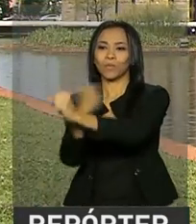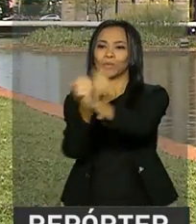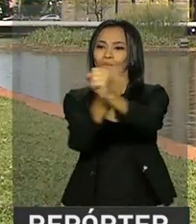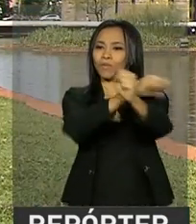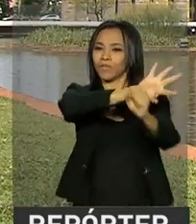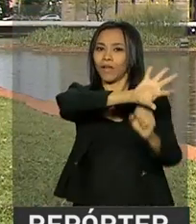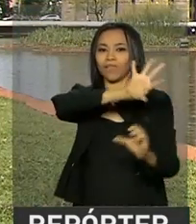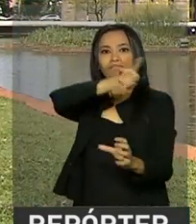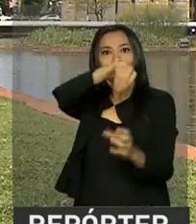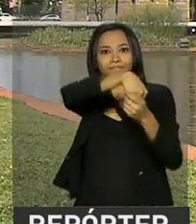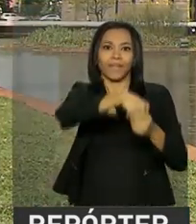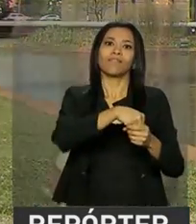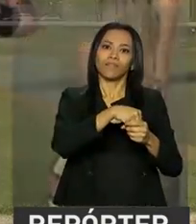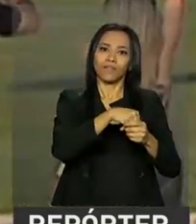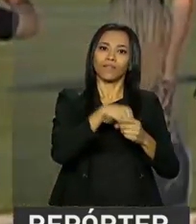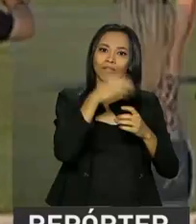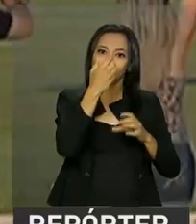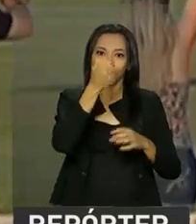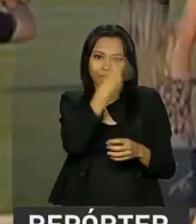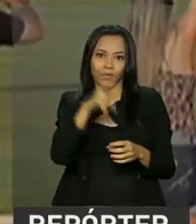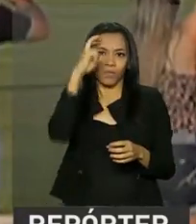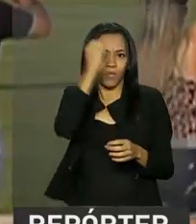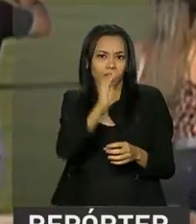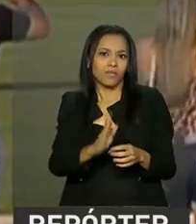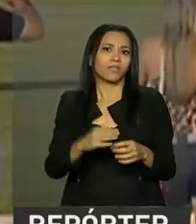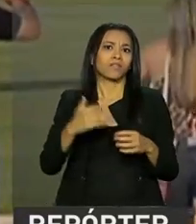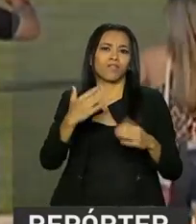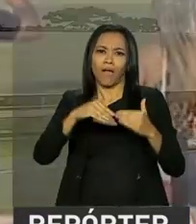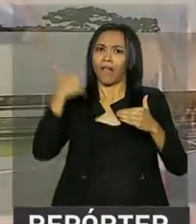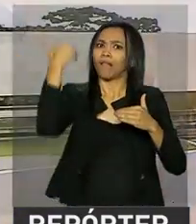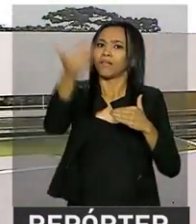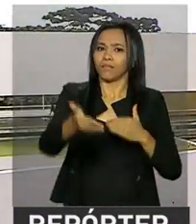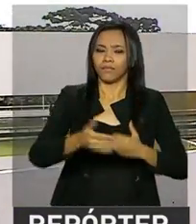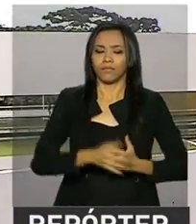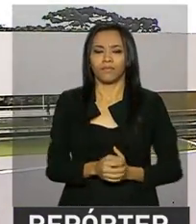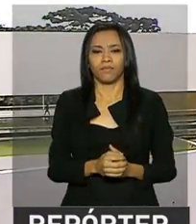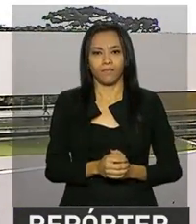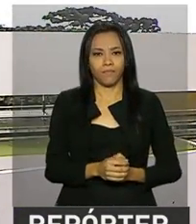transcende aí mesmo que acendia o nosso tempo